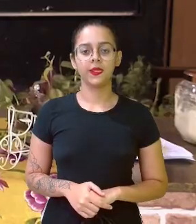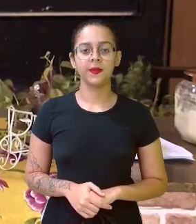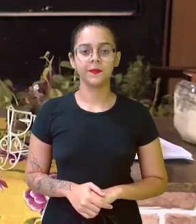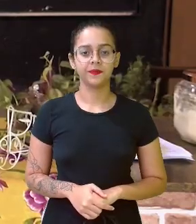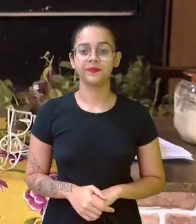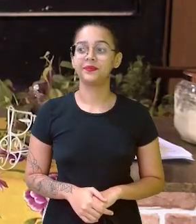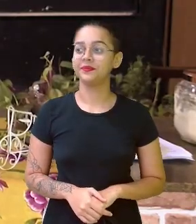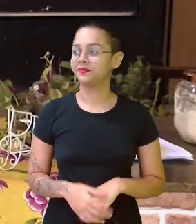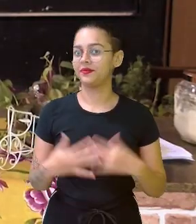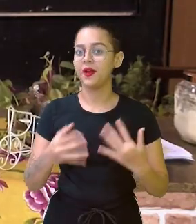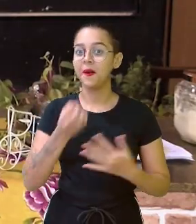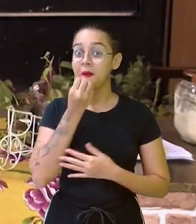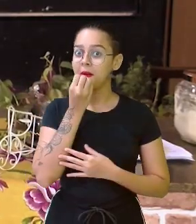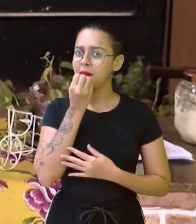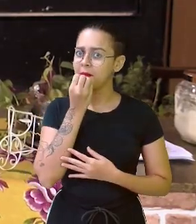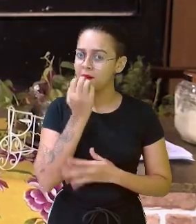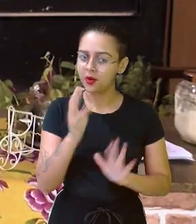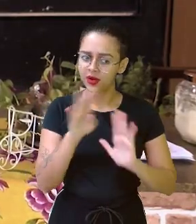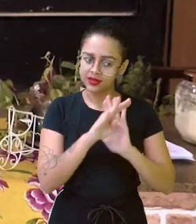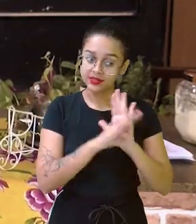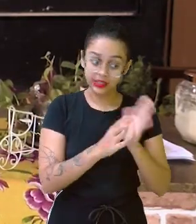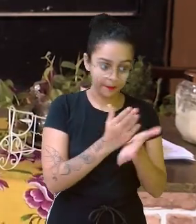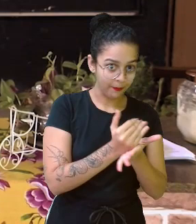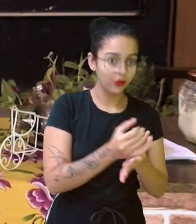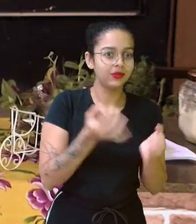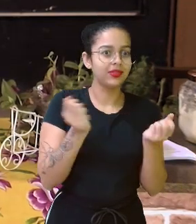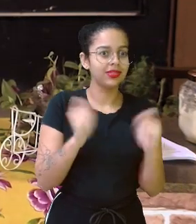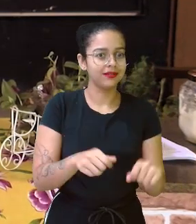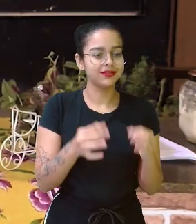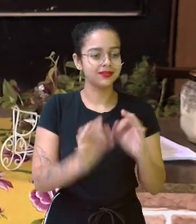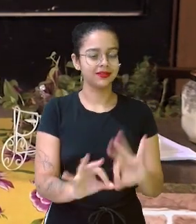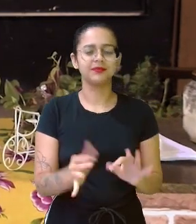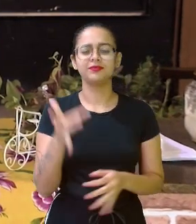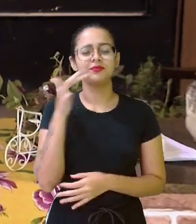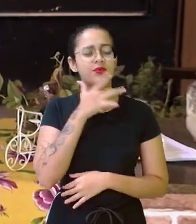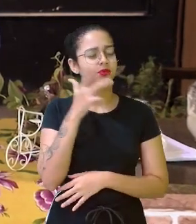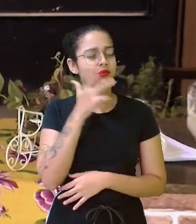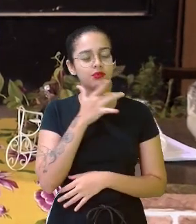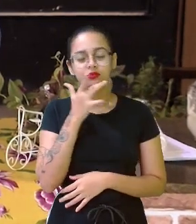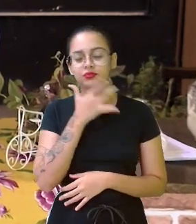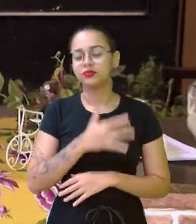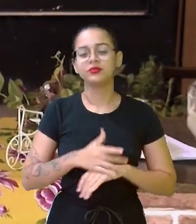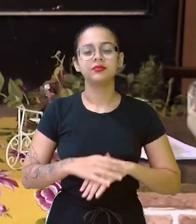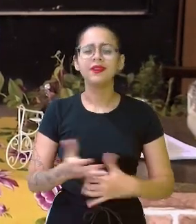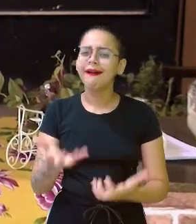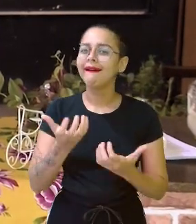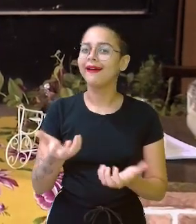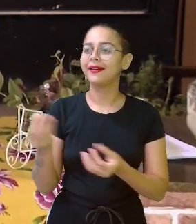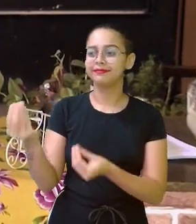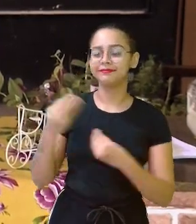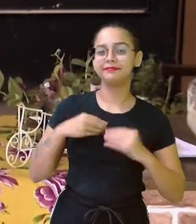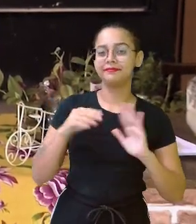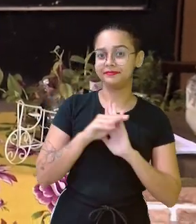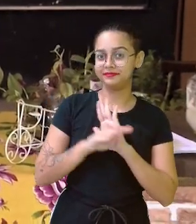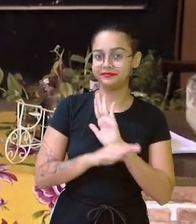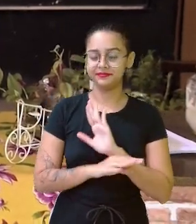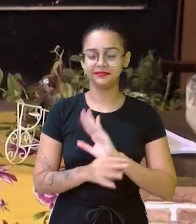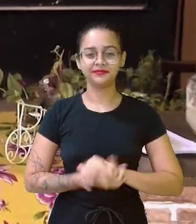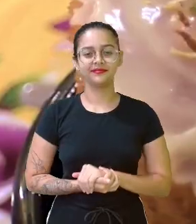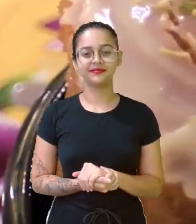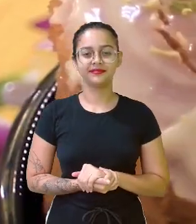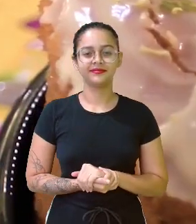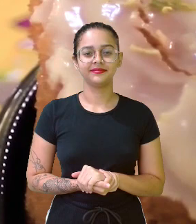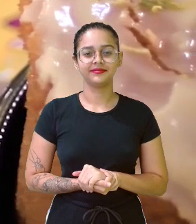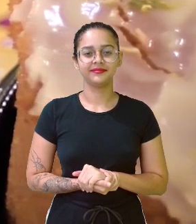Ai, que bom que a receita do bolo deu certo. Olha aqui, ó. Muito gostoso, Sinara. Quero a receita. Vou lhe dar a receita. Tá.